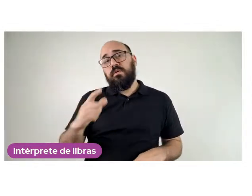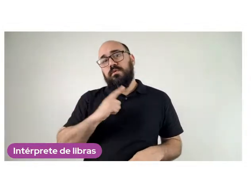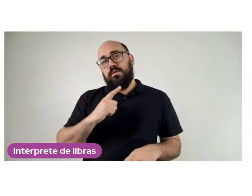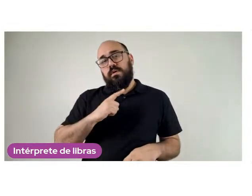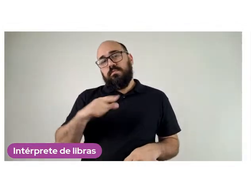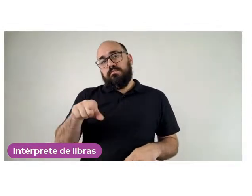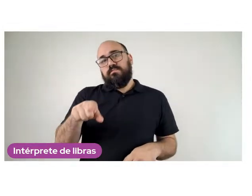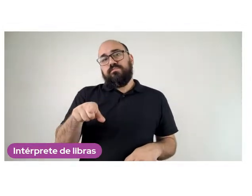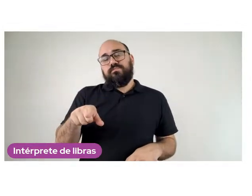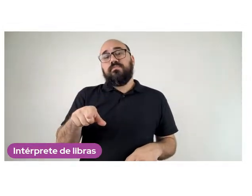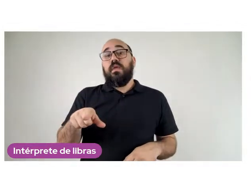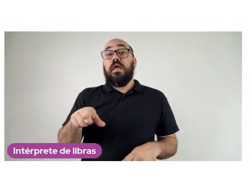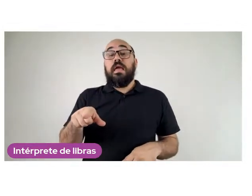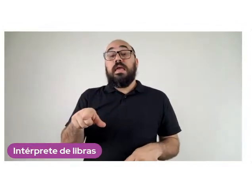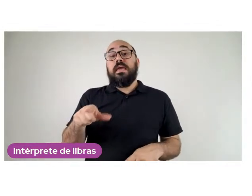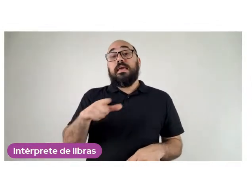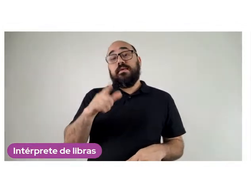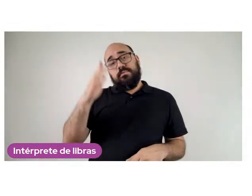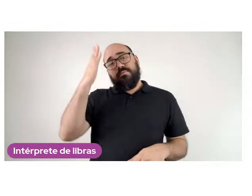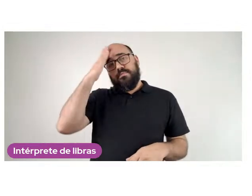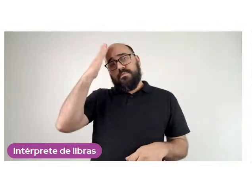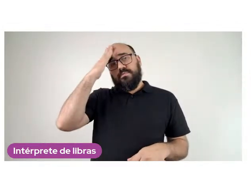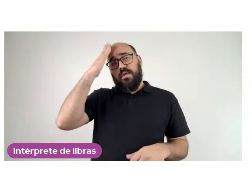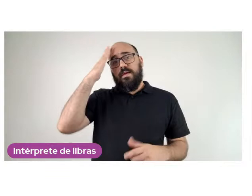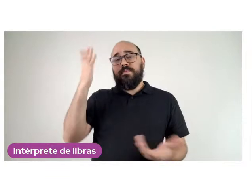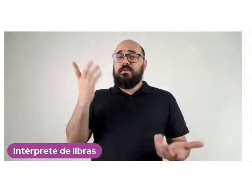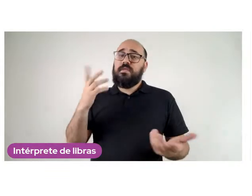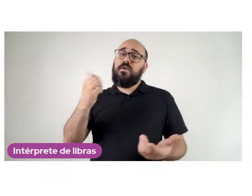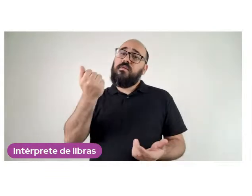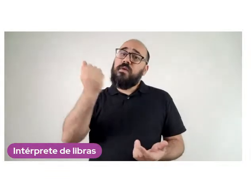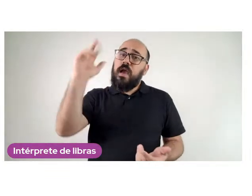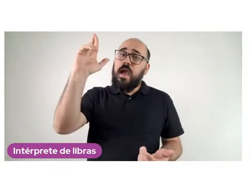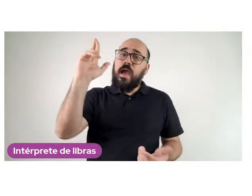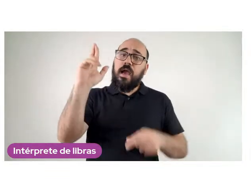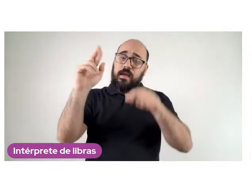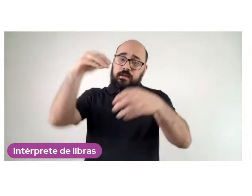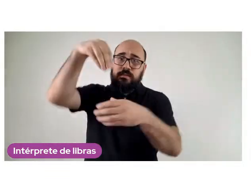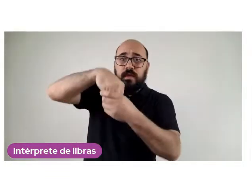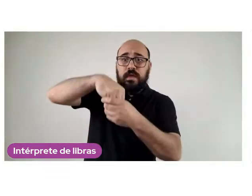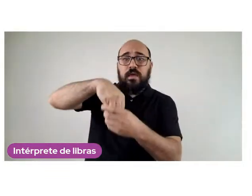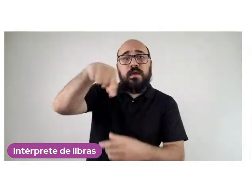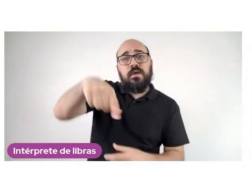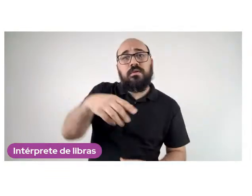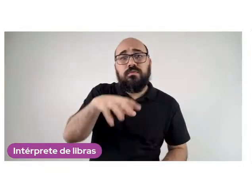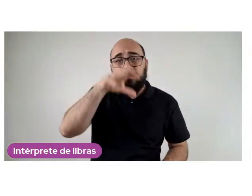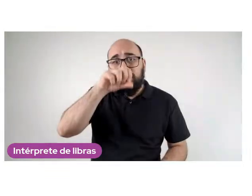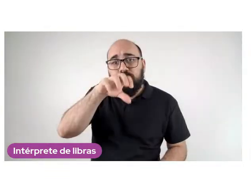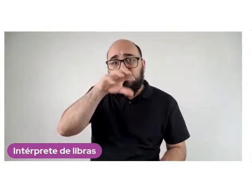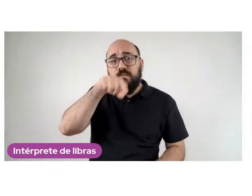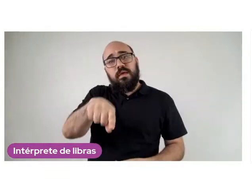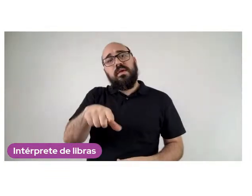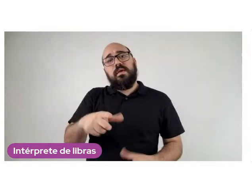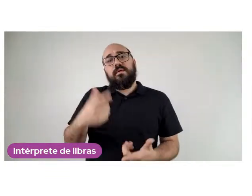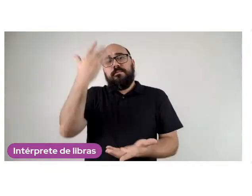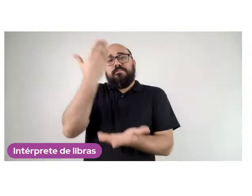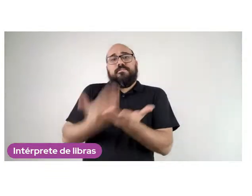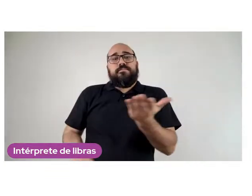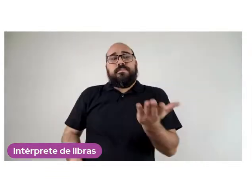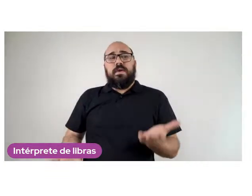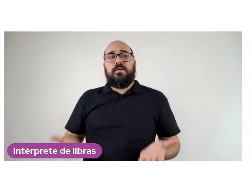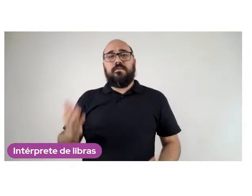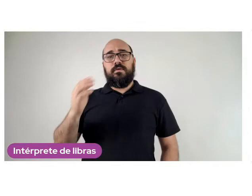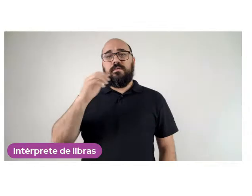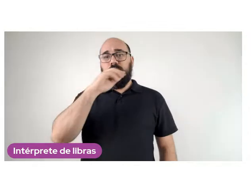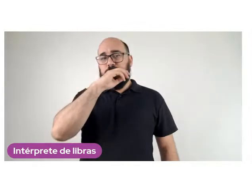indo parar no oceano, e a gente ainda tem a desoxigenação, que é a perda de oxigênio. Os organismos marinhos respiram, eles precisam de oxigênio